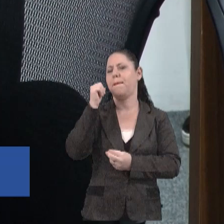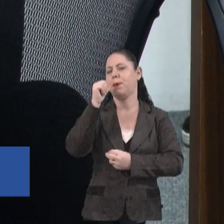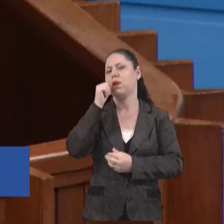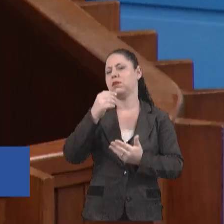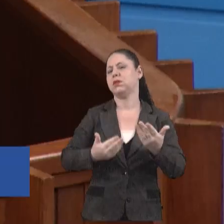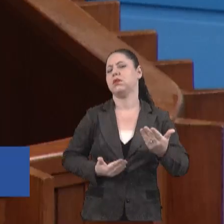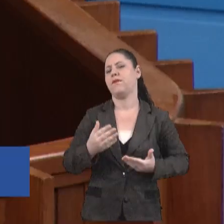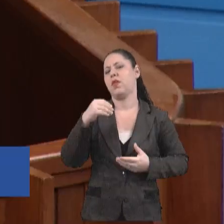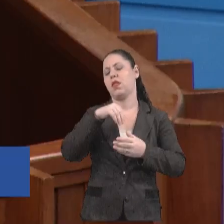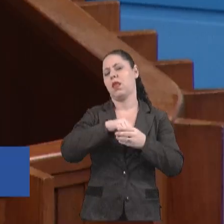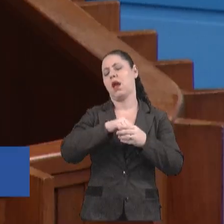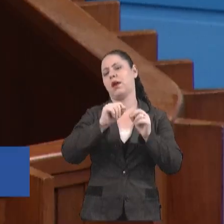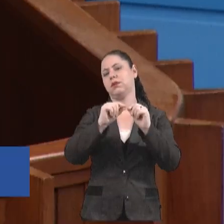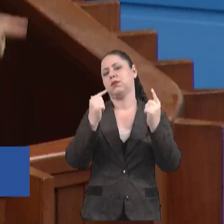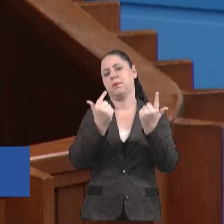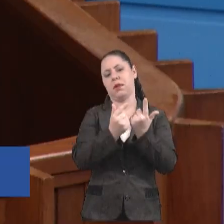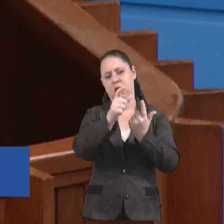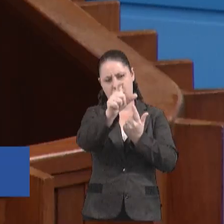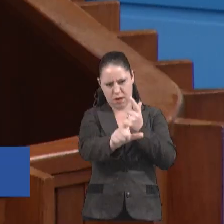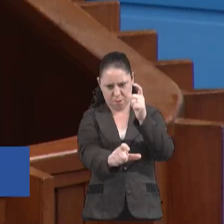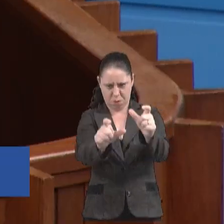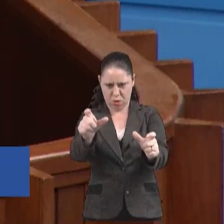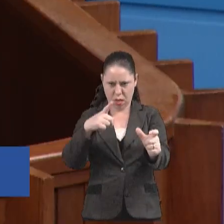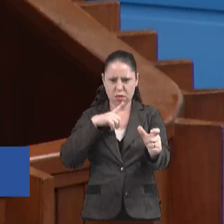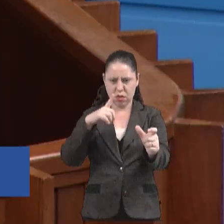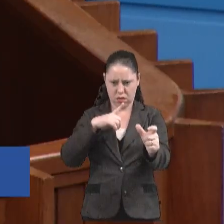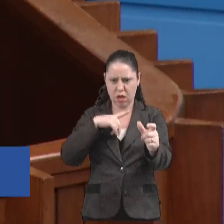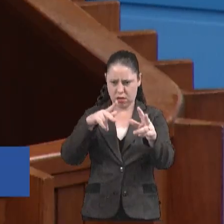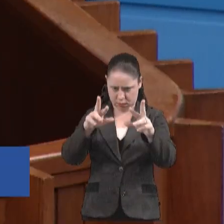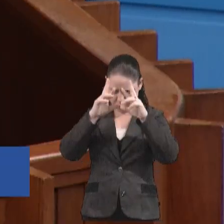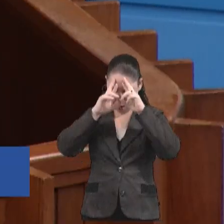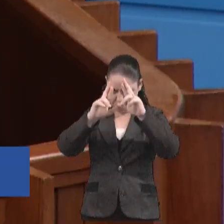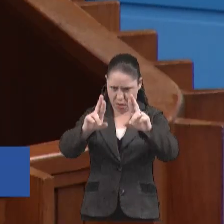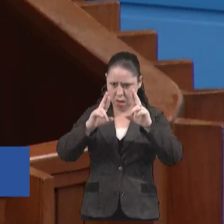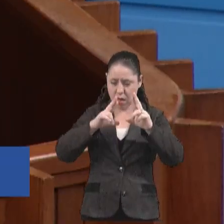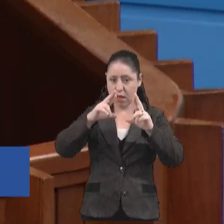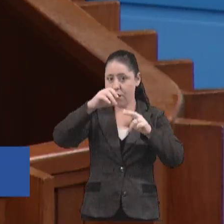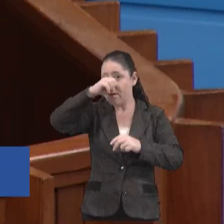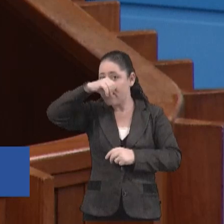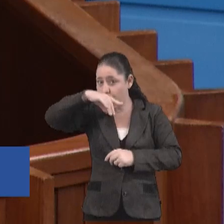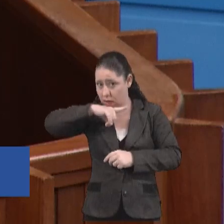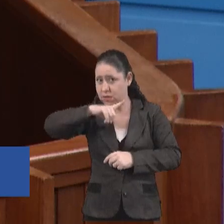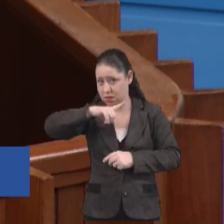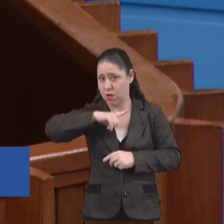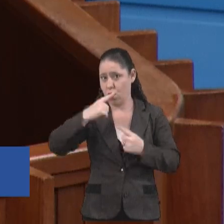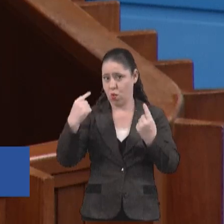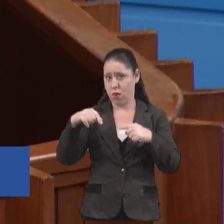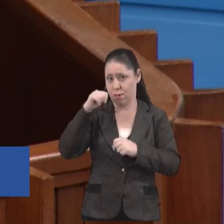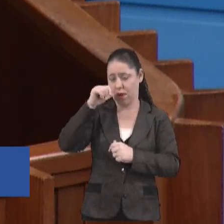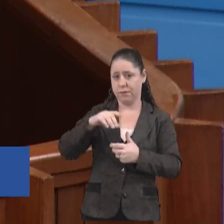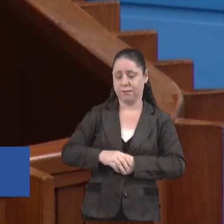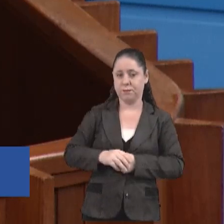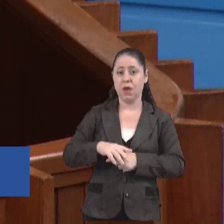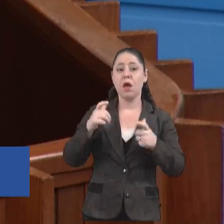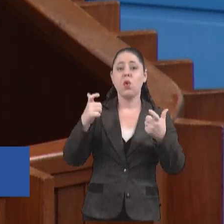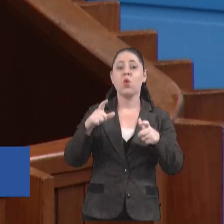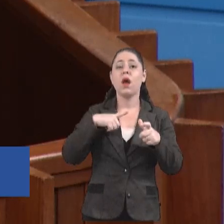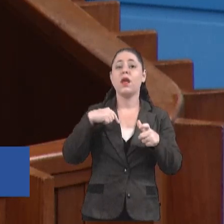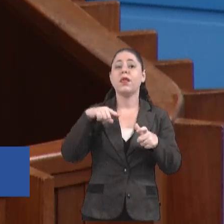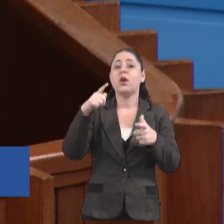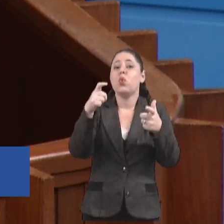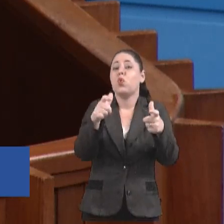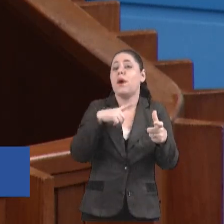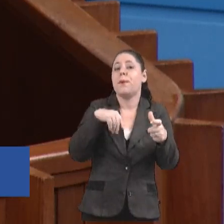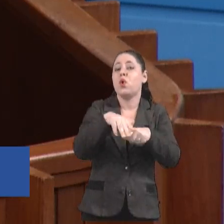mulheres servidoras da casa? Essas mulheres têm situações de violência contra essas mulheres, elas têm um canal para conversar